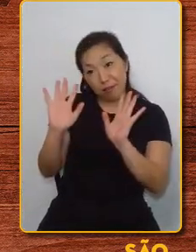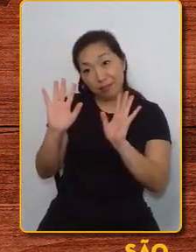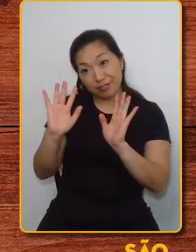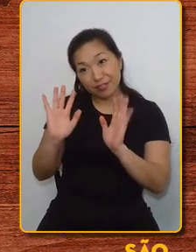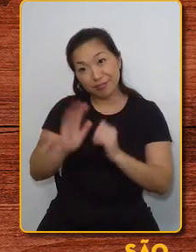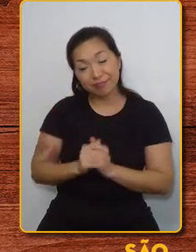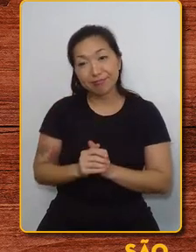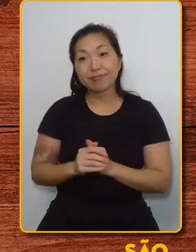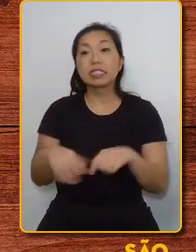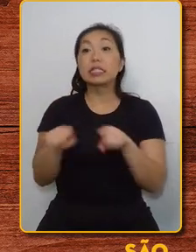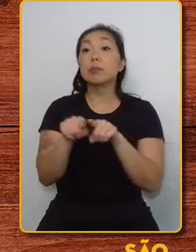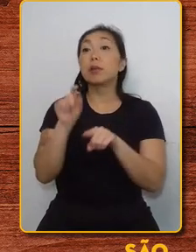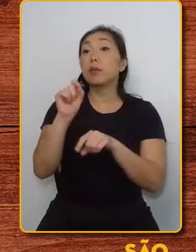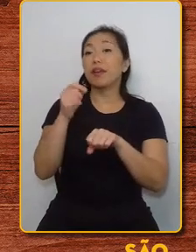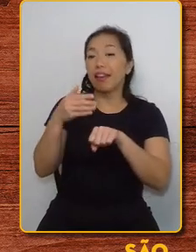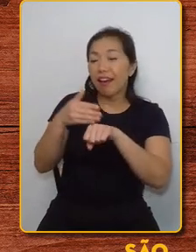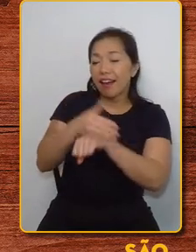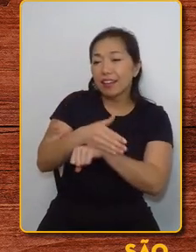acesso à informação.